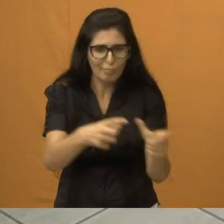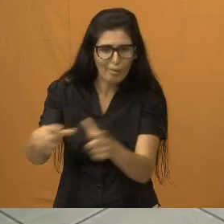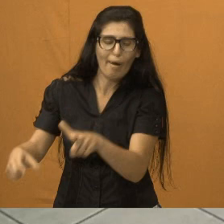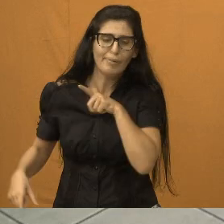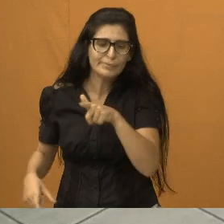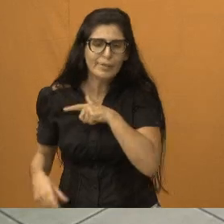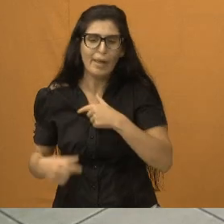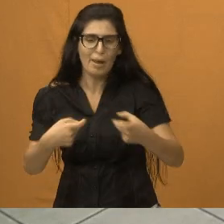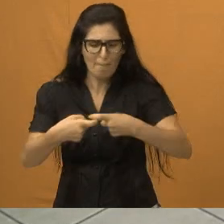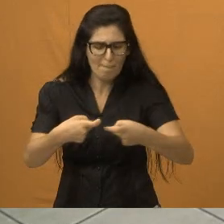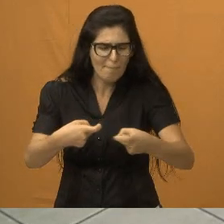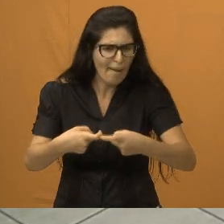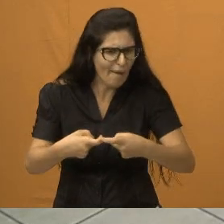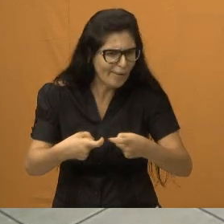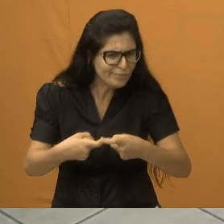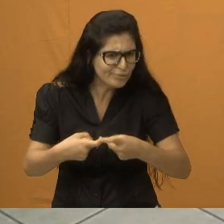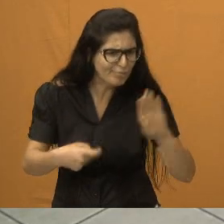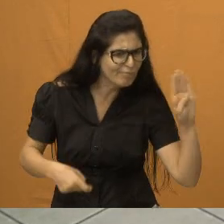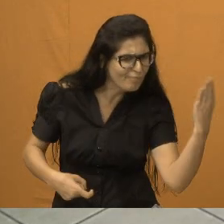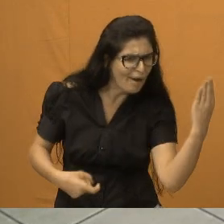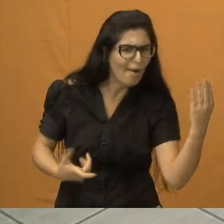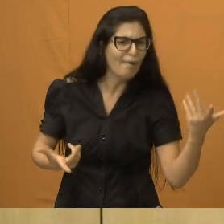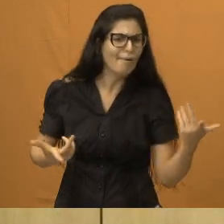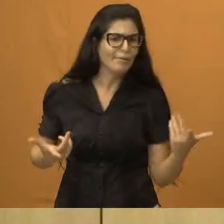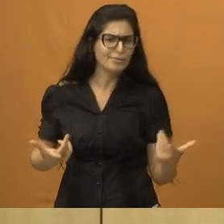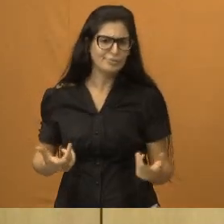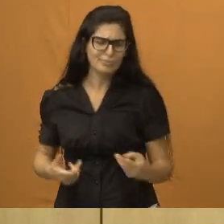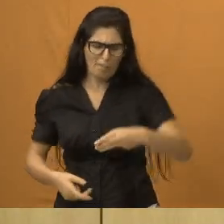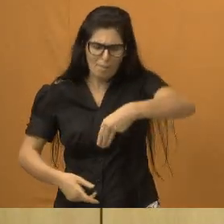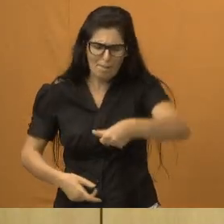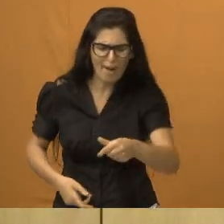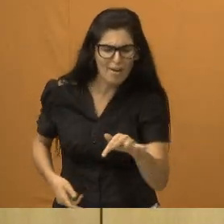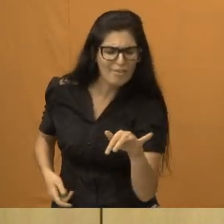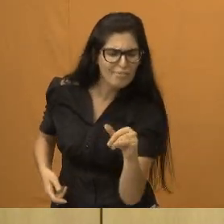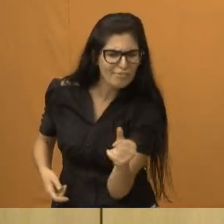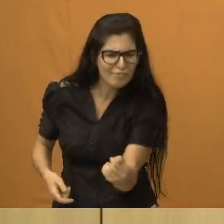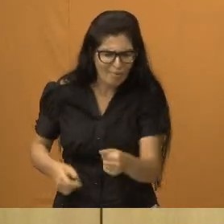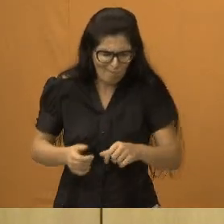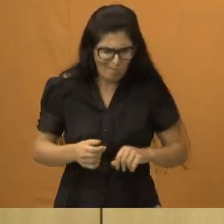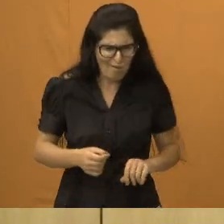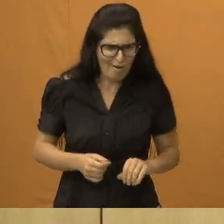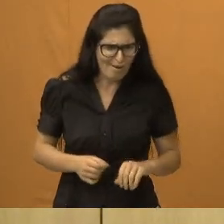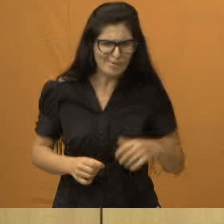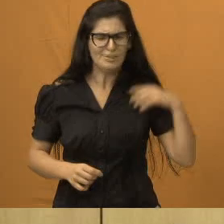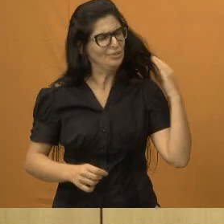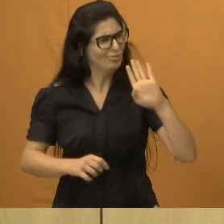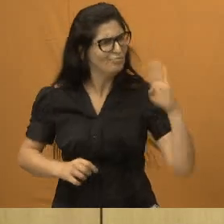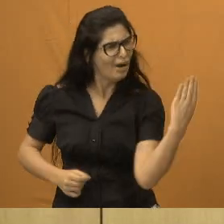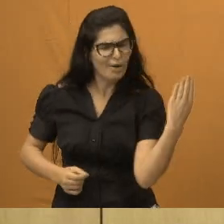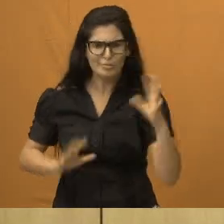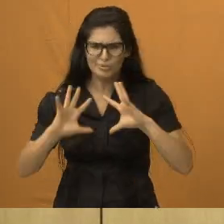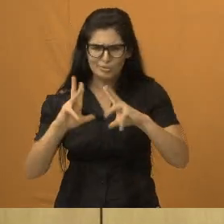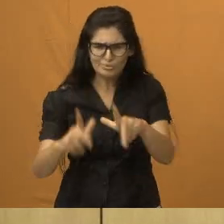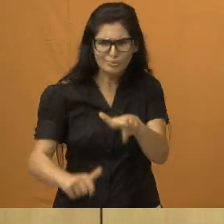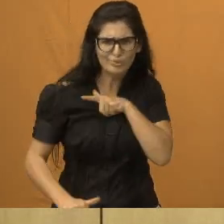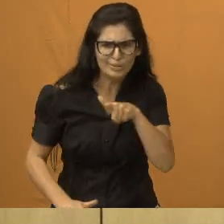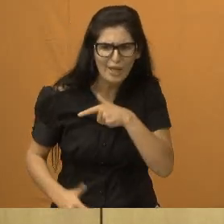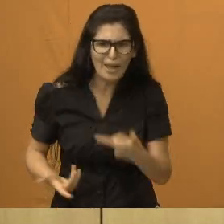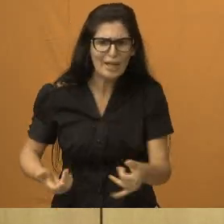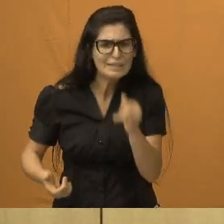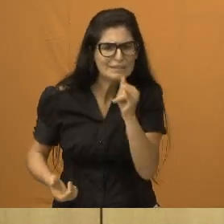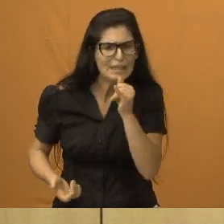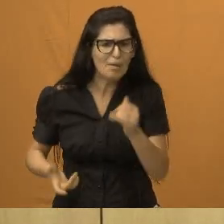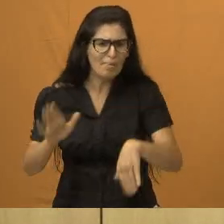isso. Isso aí é uma máfia. A gente vê que envolve a indústria, que fornece a órtese, a prótese, é o